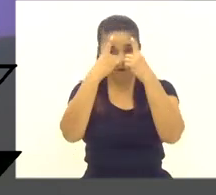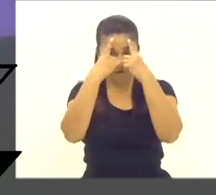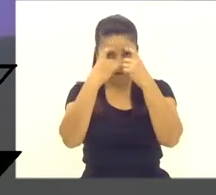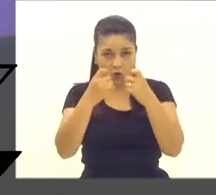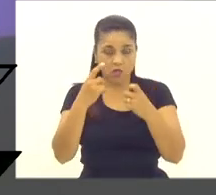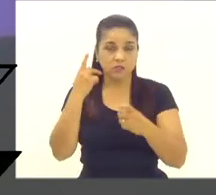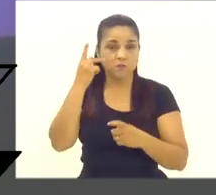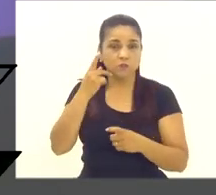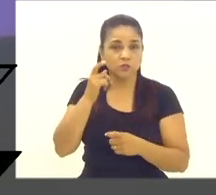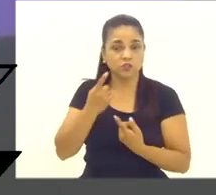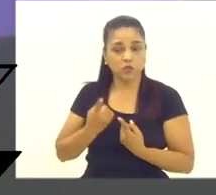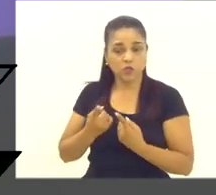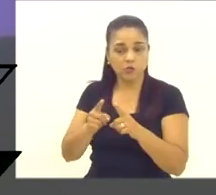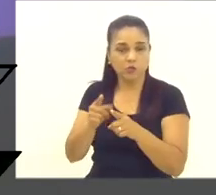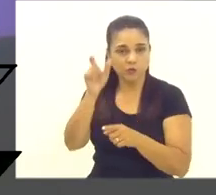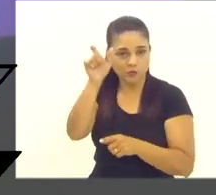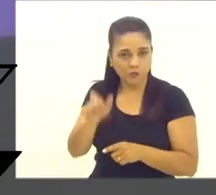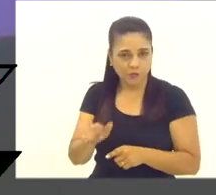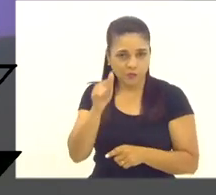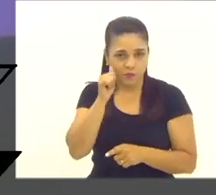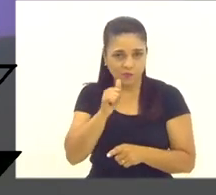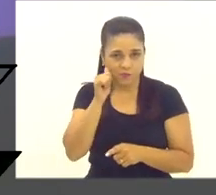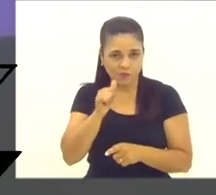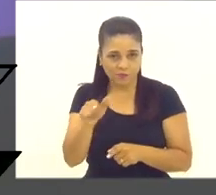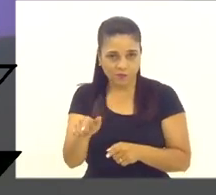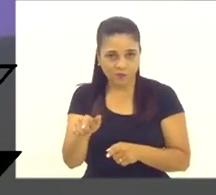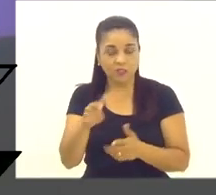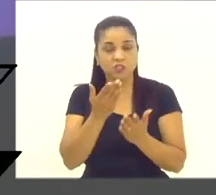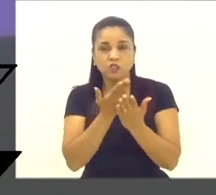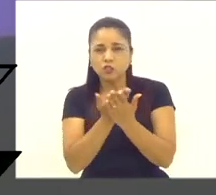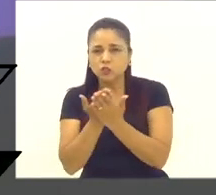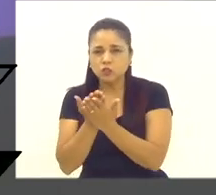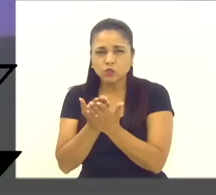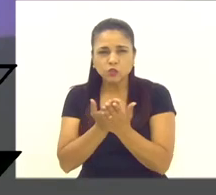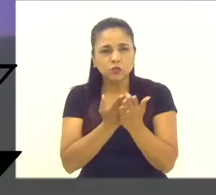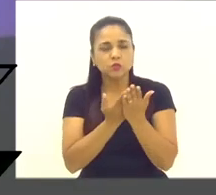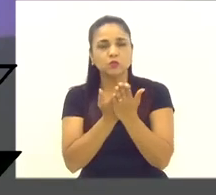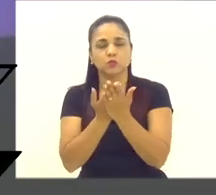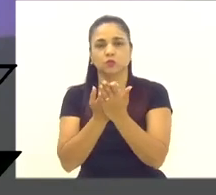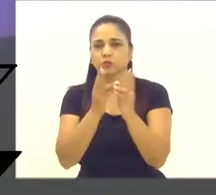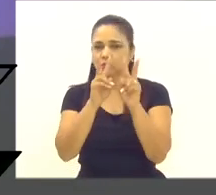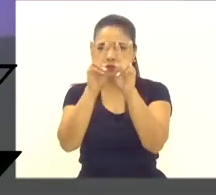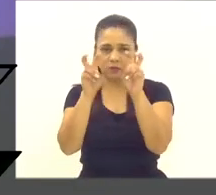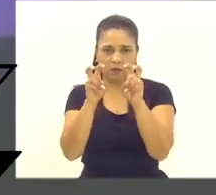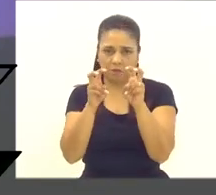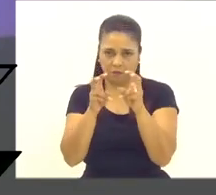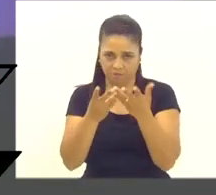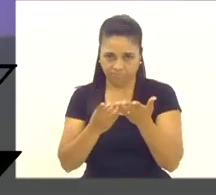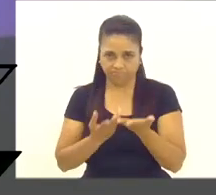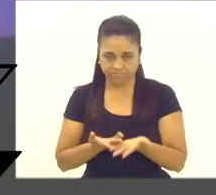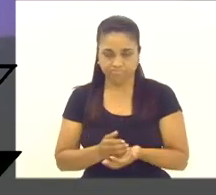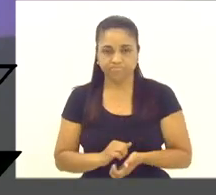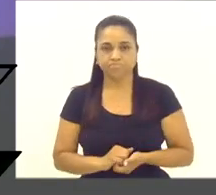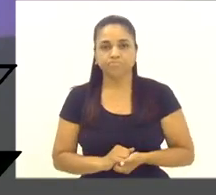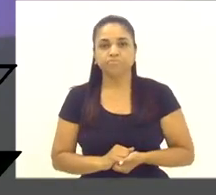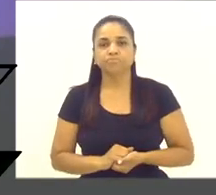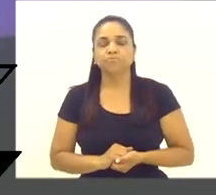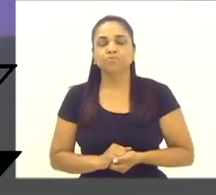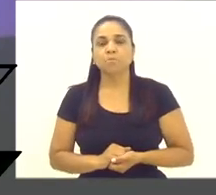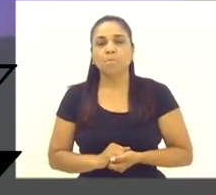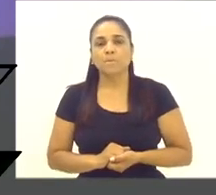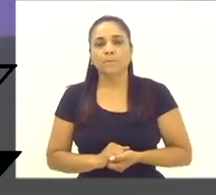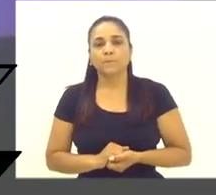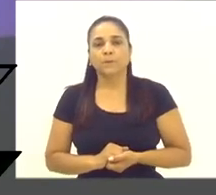política contra a mulher né e de estudos também sobre esse tema o